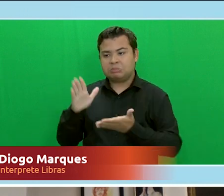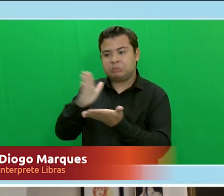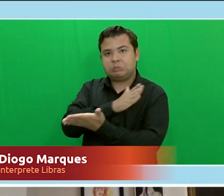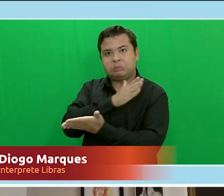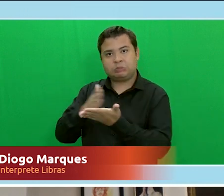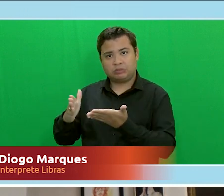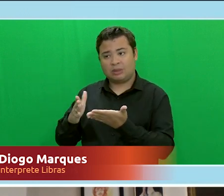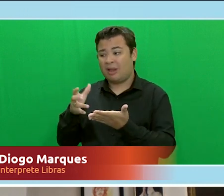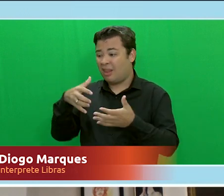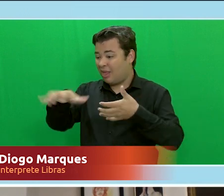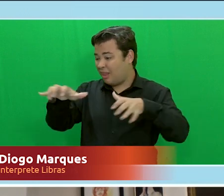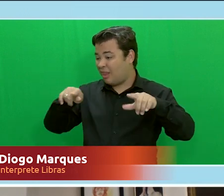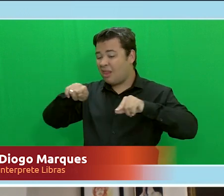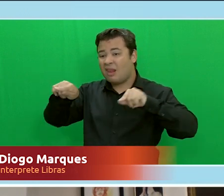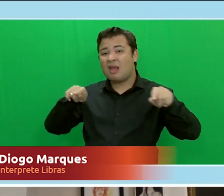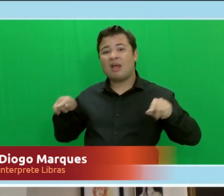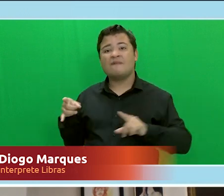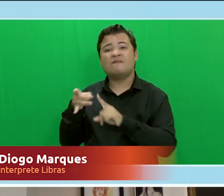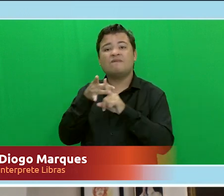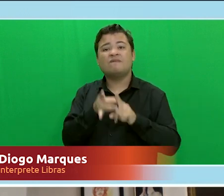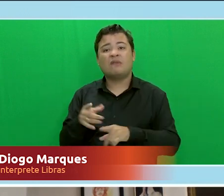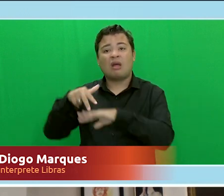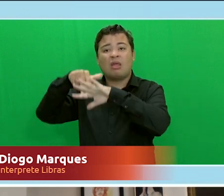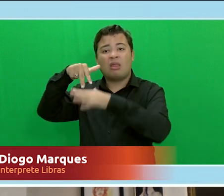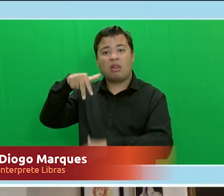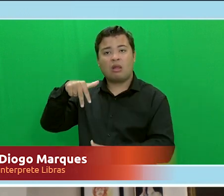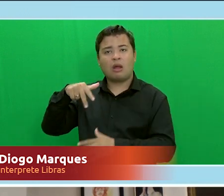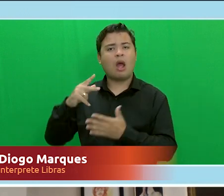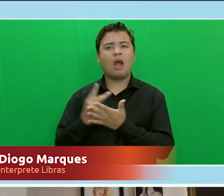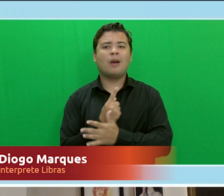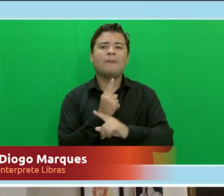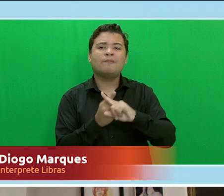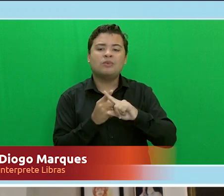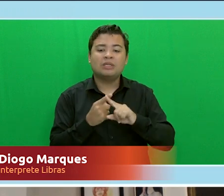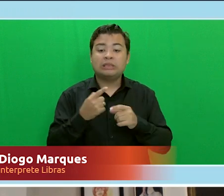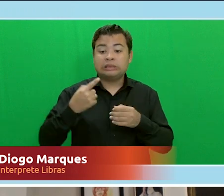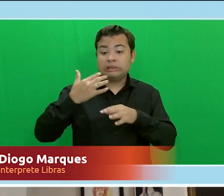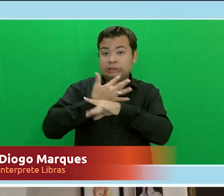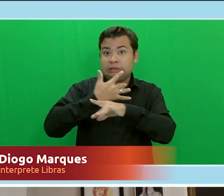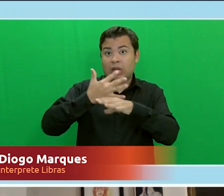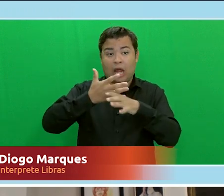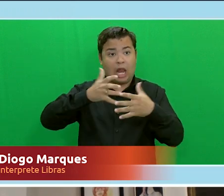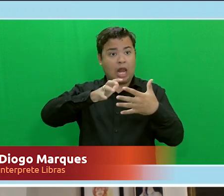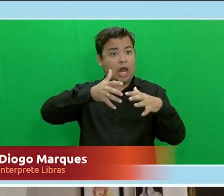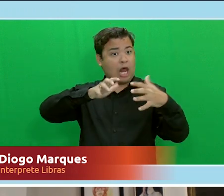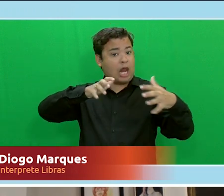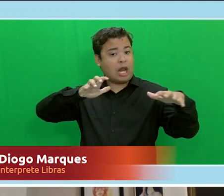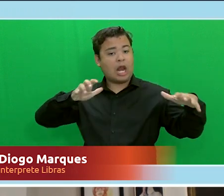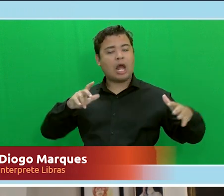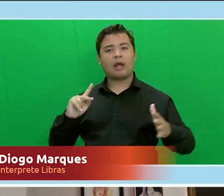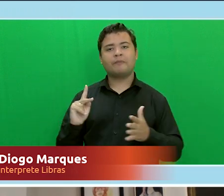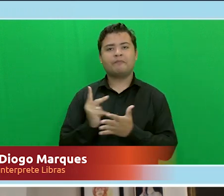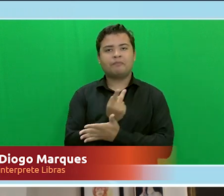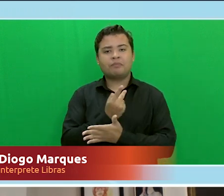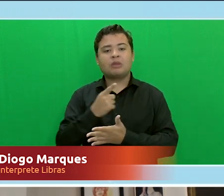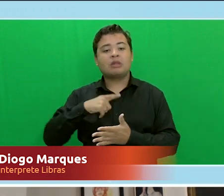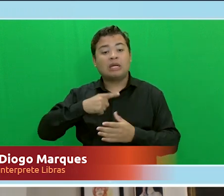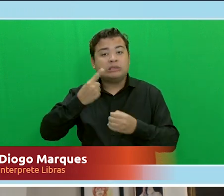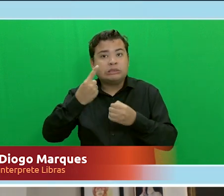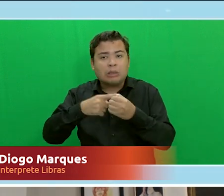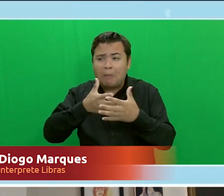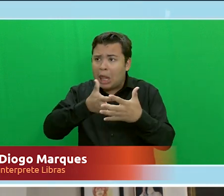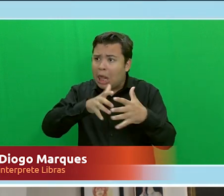das populações vulneráveis. Isso acontece porque nas grandes cidades, muitas vezes, ocorre um